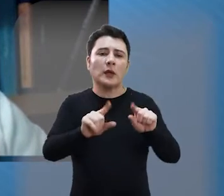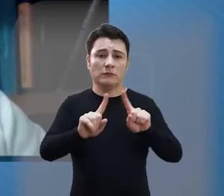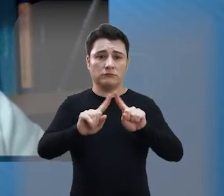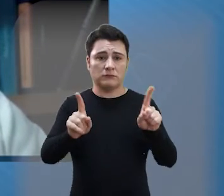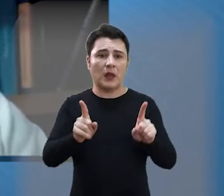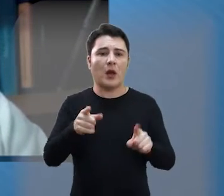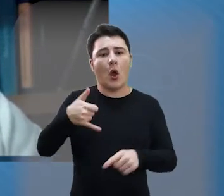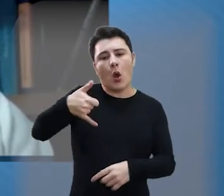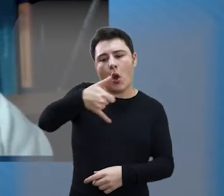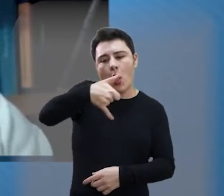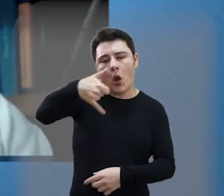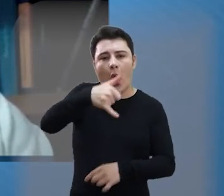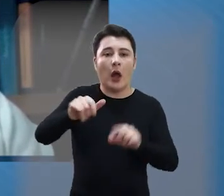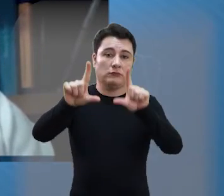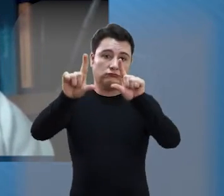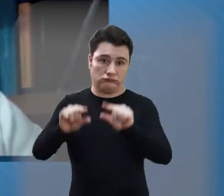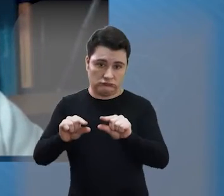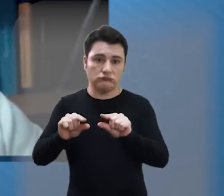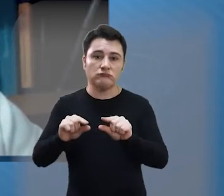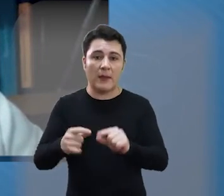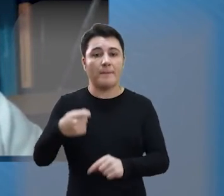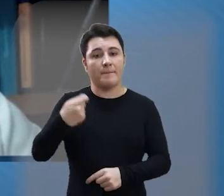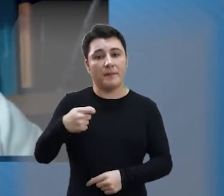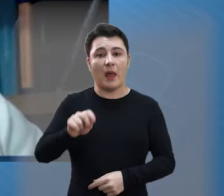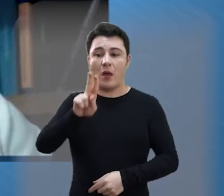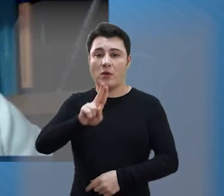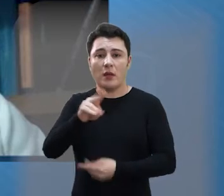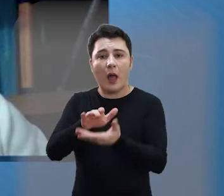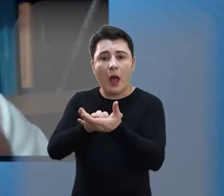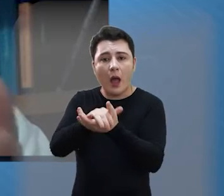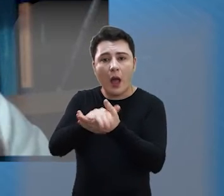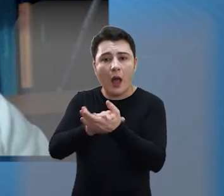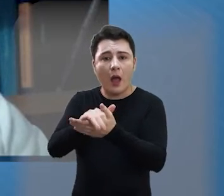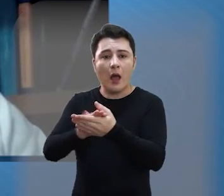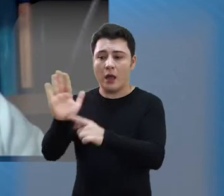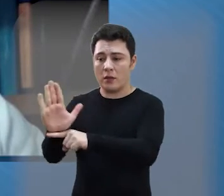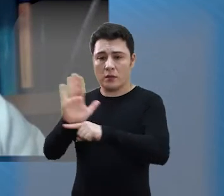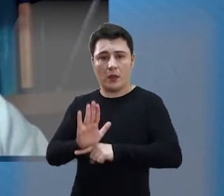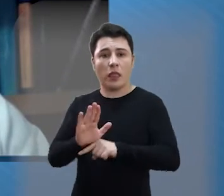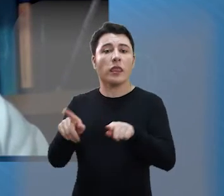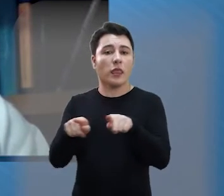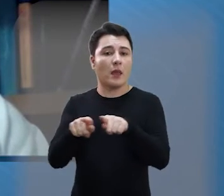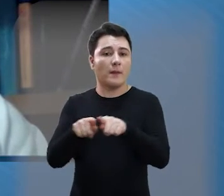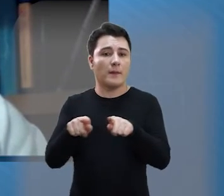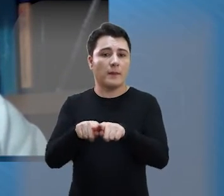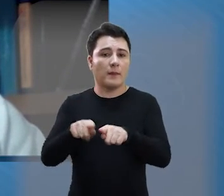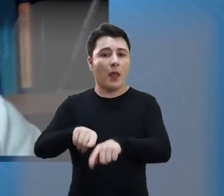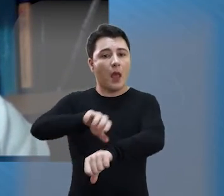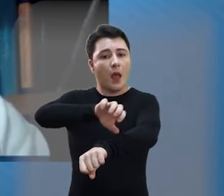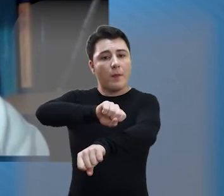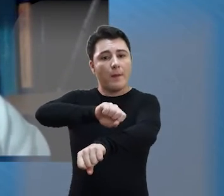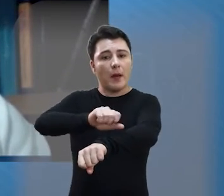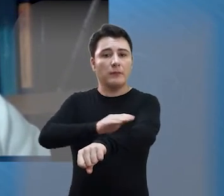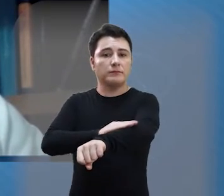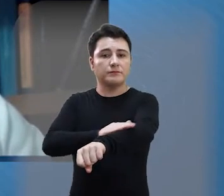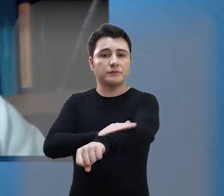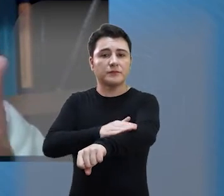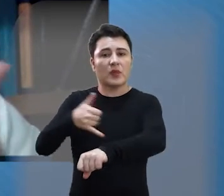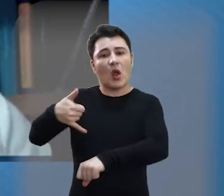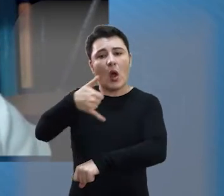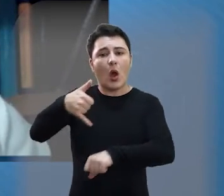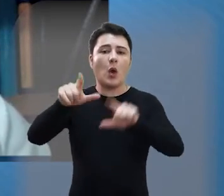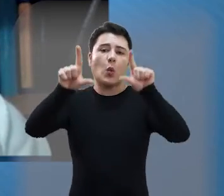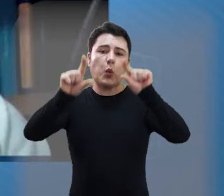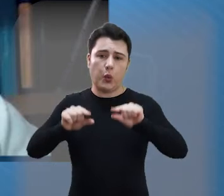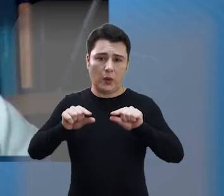para prevenir a acne, eu posso tentar diminuir a oleosidade através de sabonetes anti-oleosidade, usar filtros